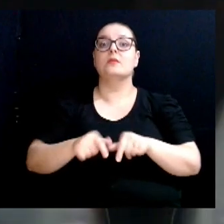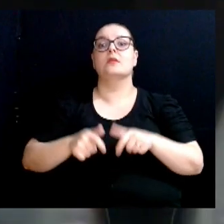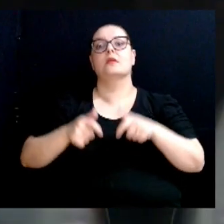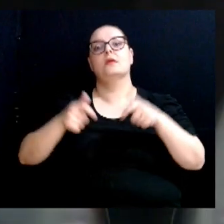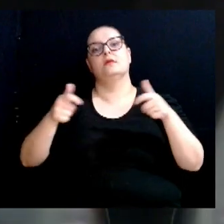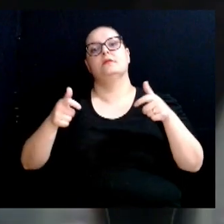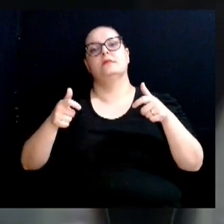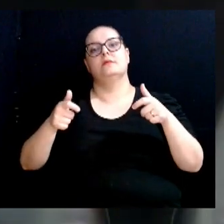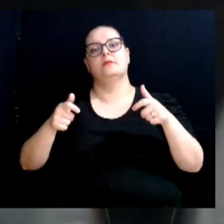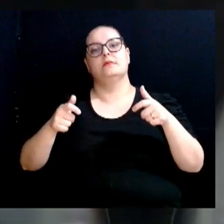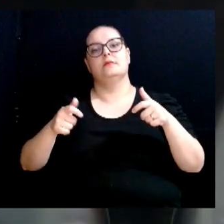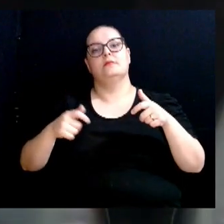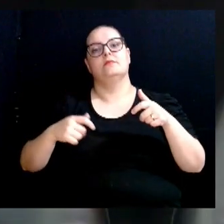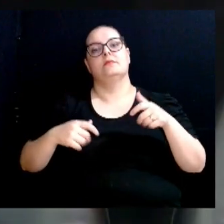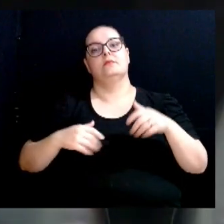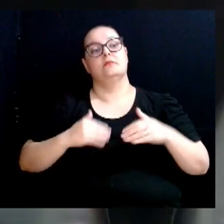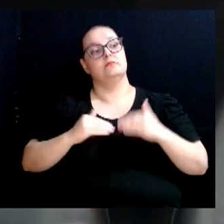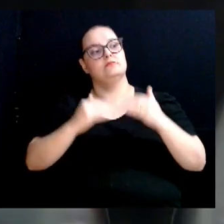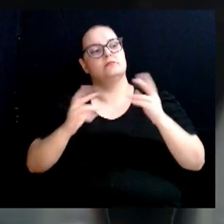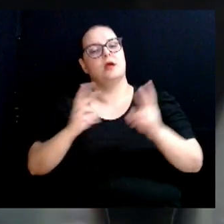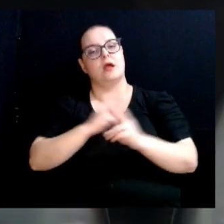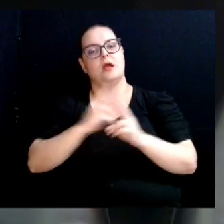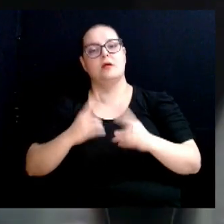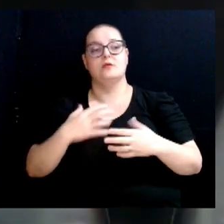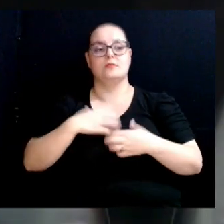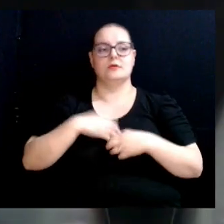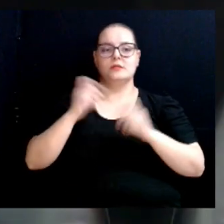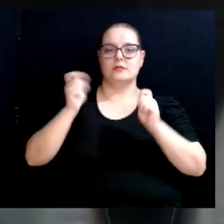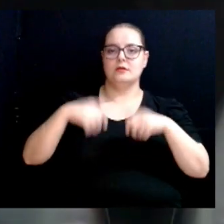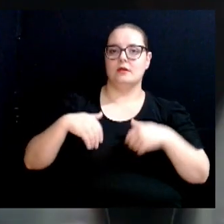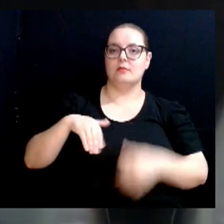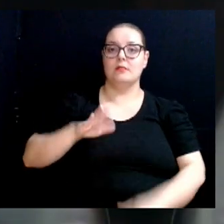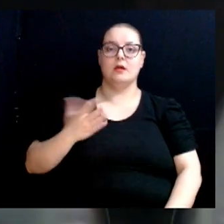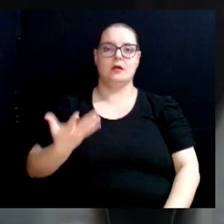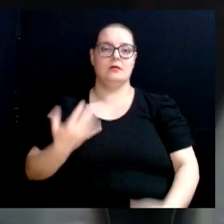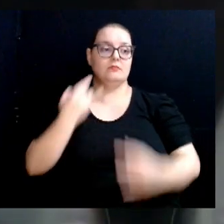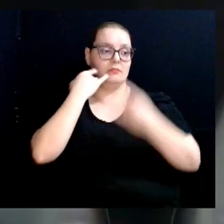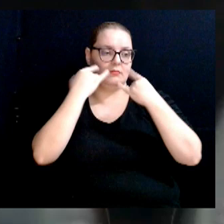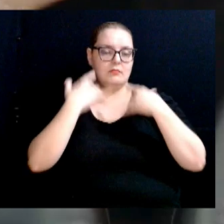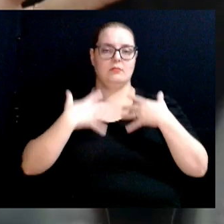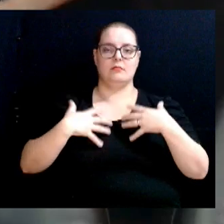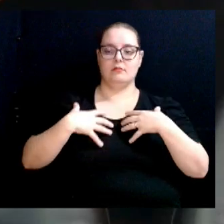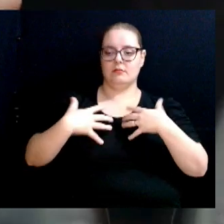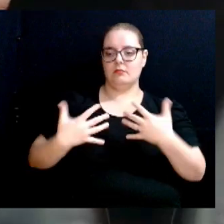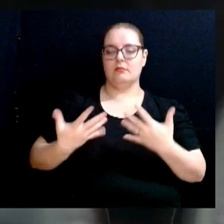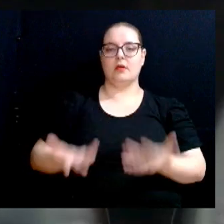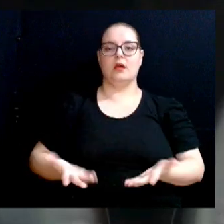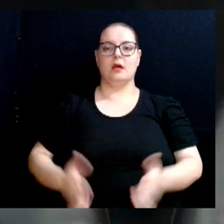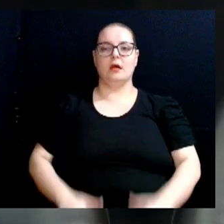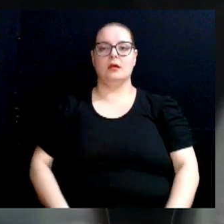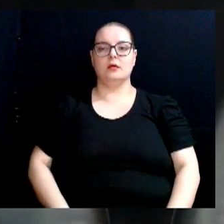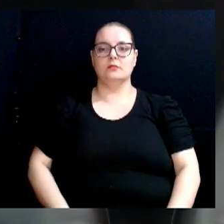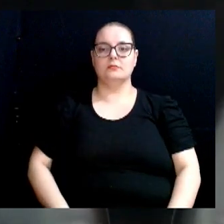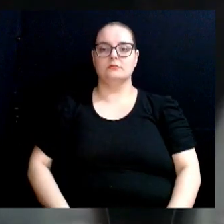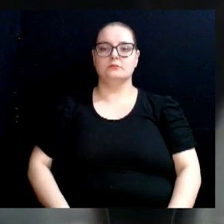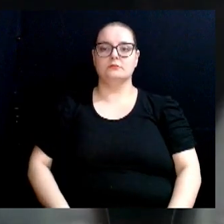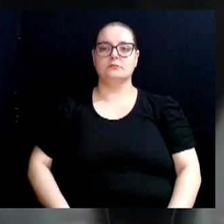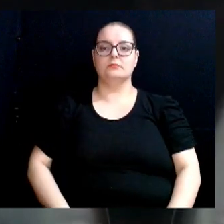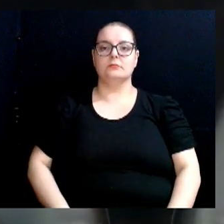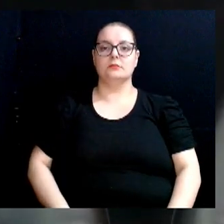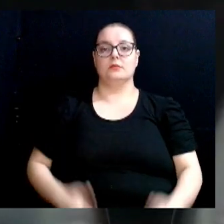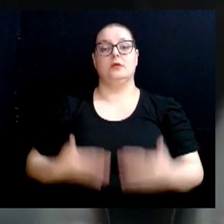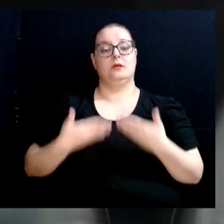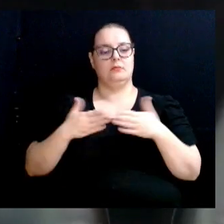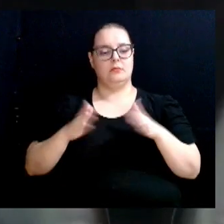Né? Porque você se sente mais validado, se sente mais interessante e você consegue abrir esse espaço que a gente está falando, que é tão